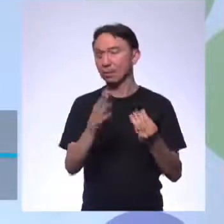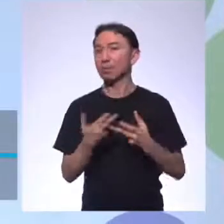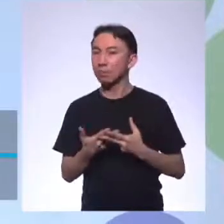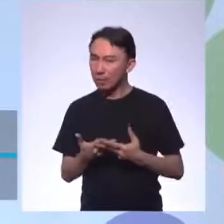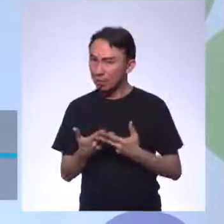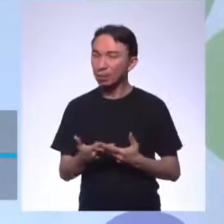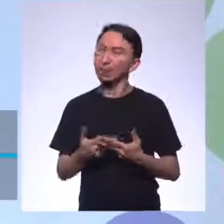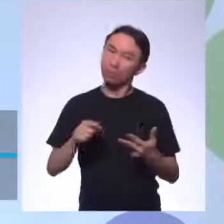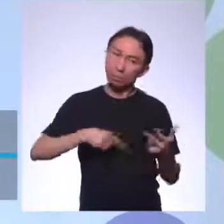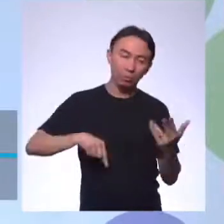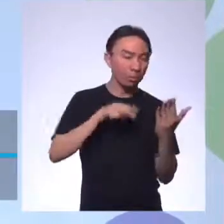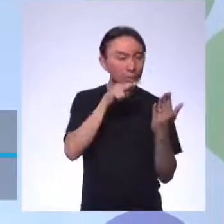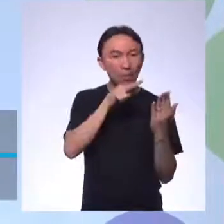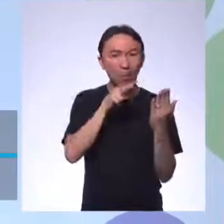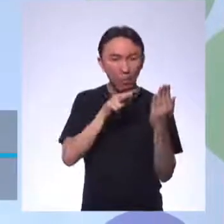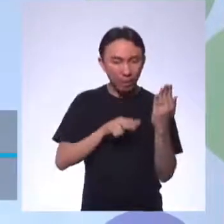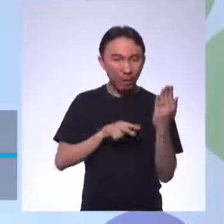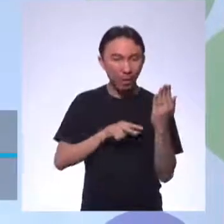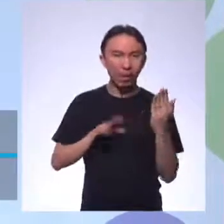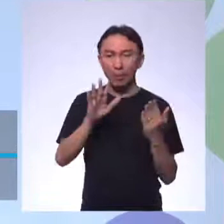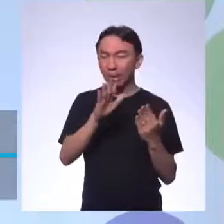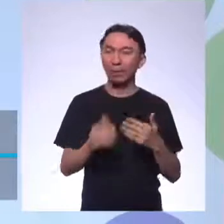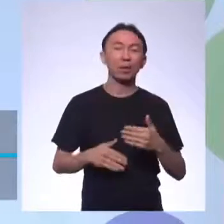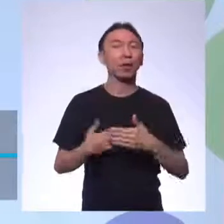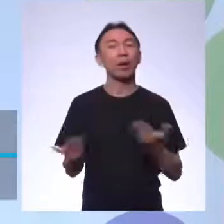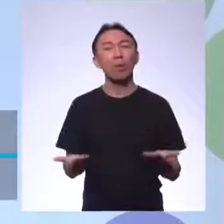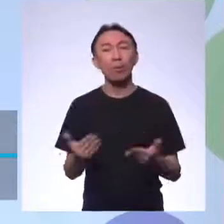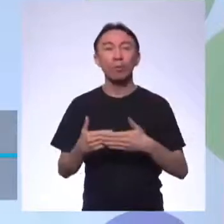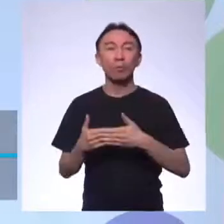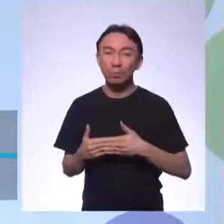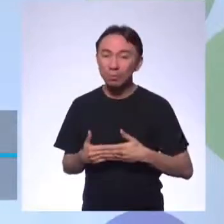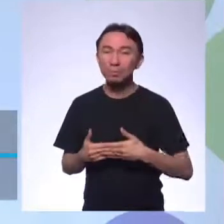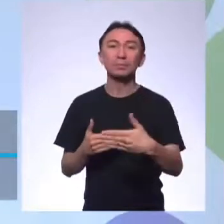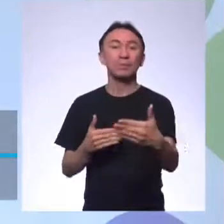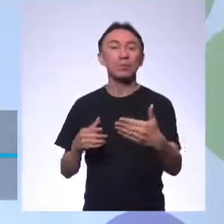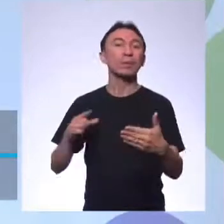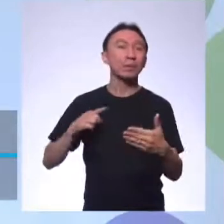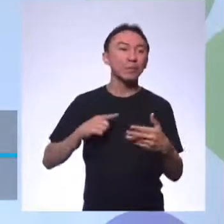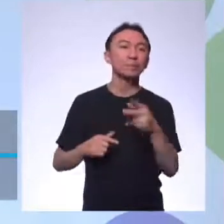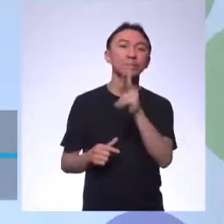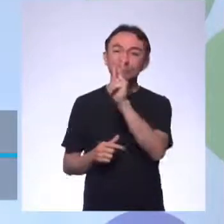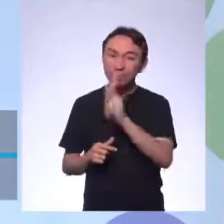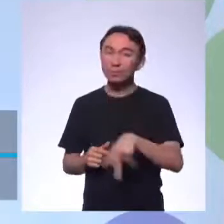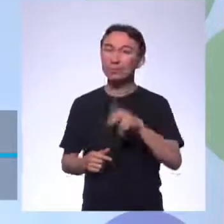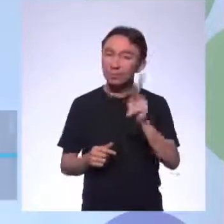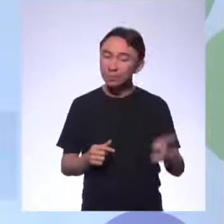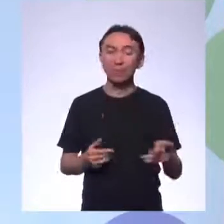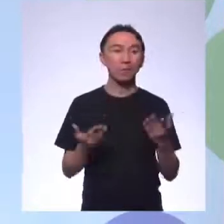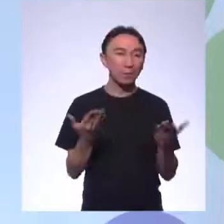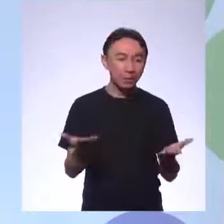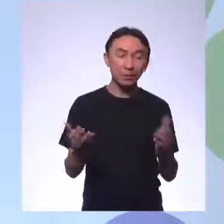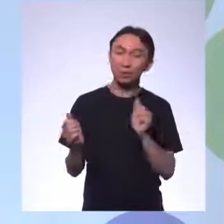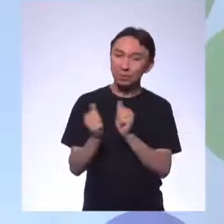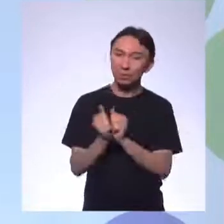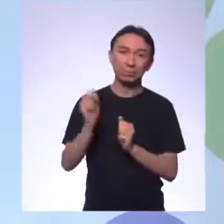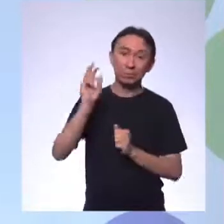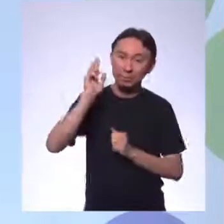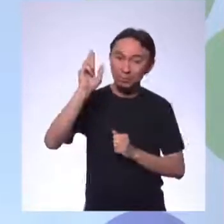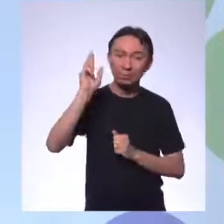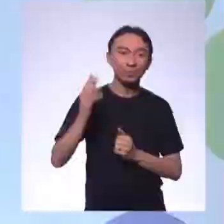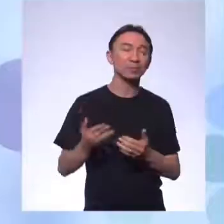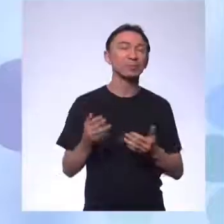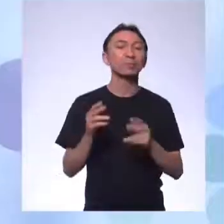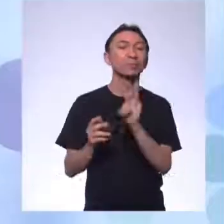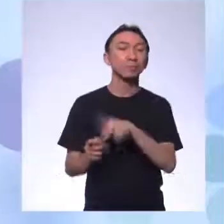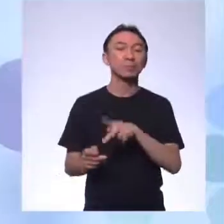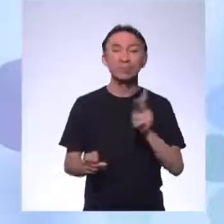Mas vamos para a aula, né? Chega de falar, porque ele já está aqui, o nosso querido professor Mauro. E aí, professor Mauro, tudo jóia? Professora